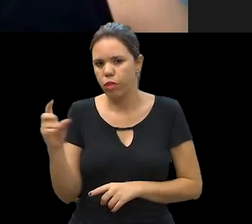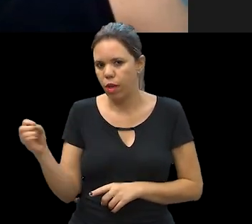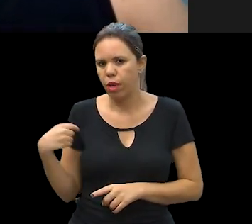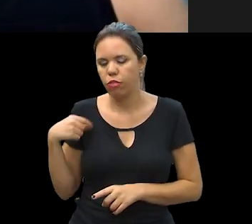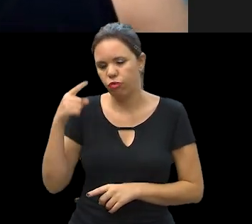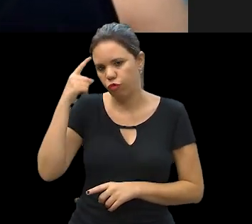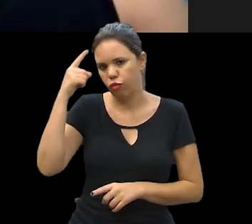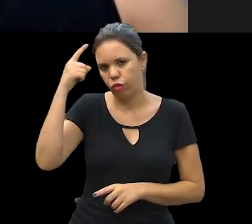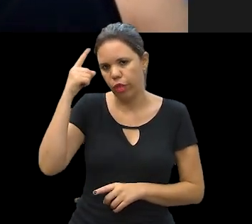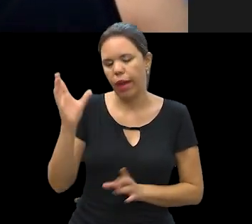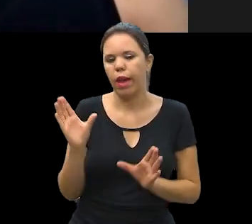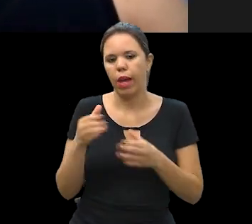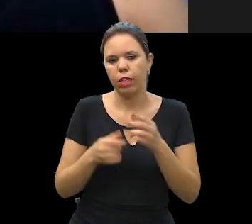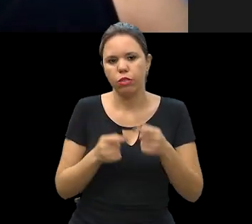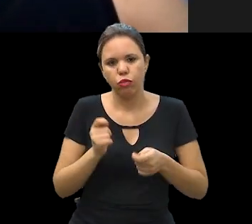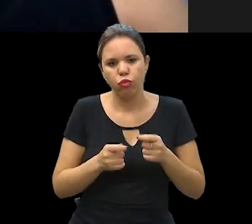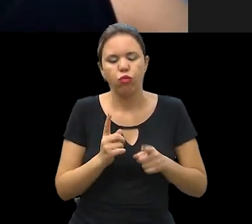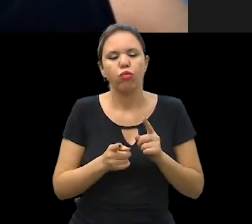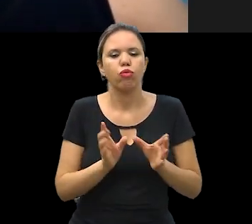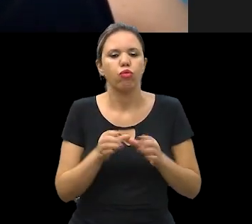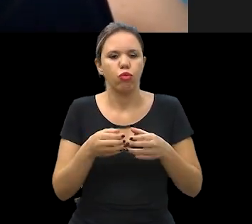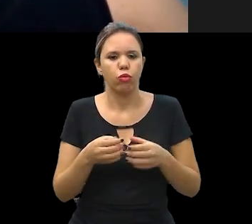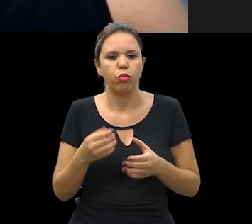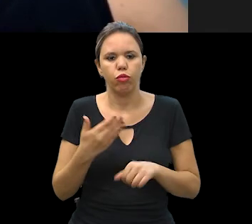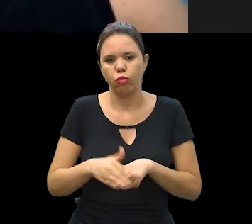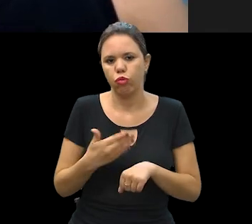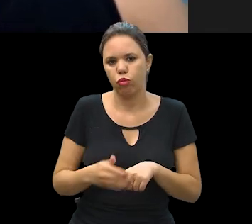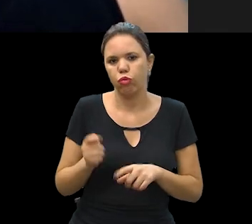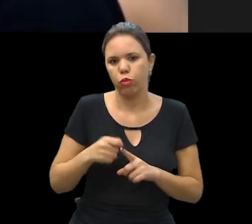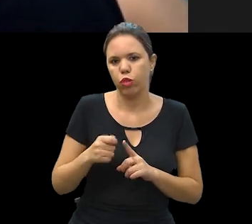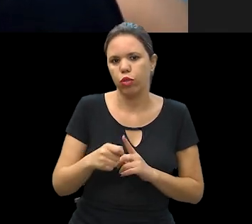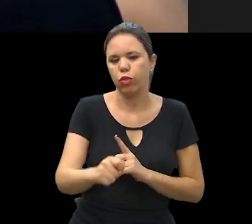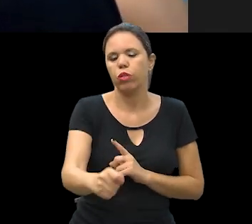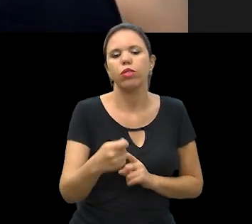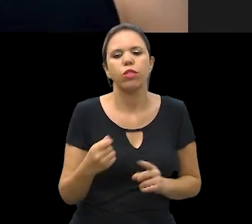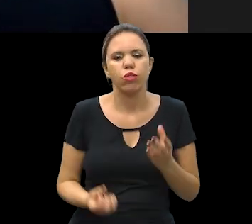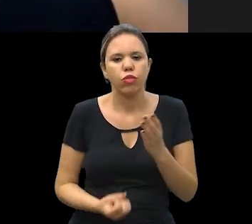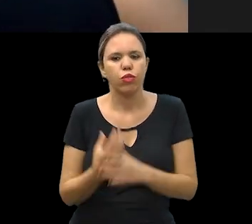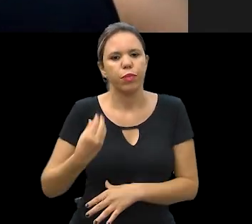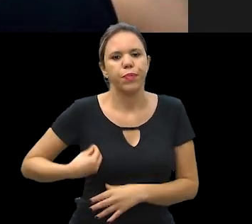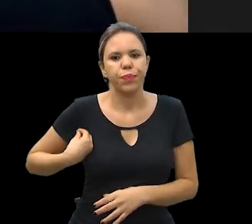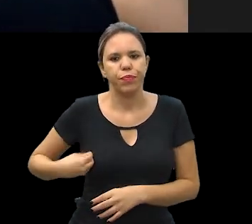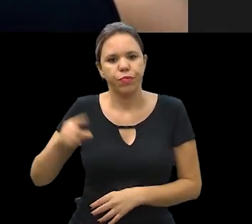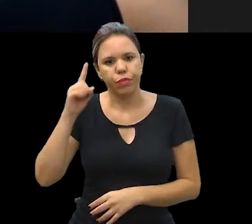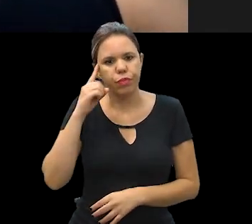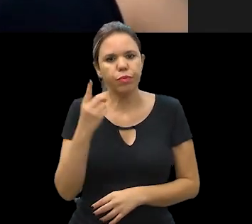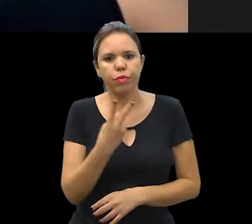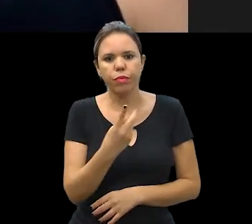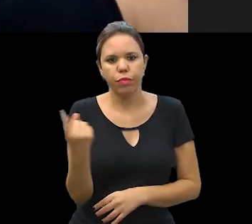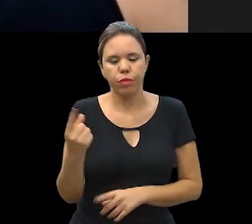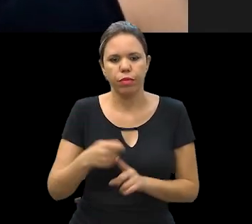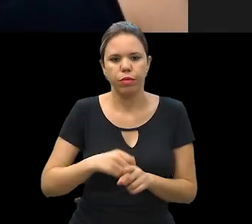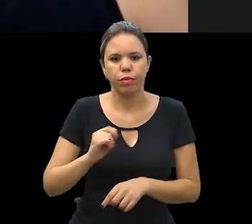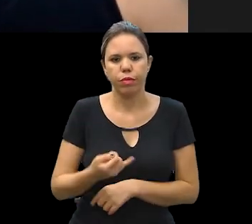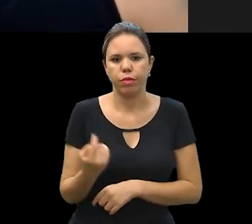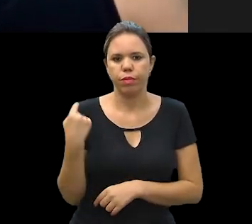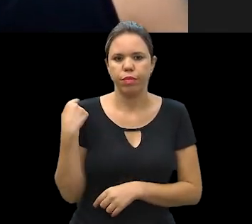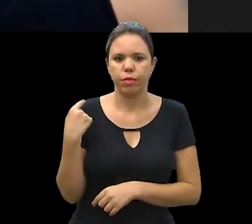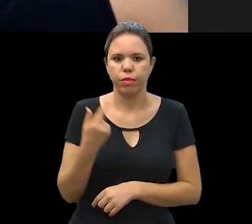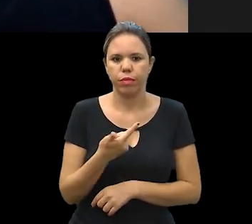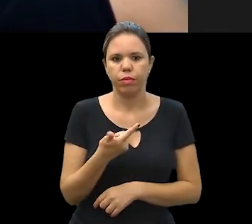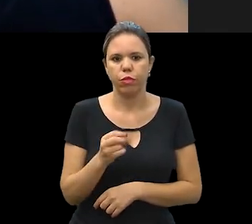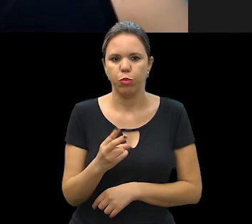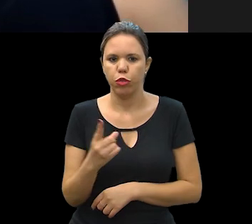tive a ideia da banda. A gente ensaiou alguns meses e estreamos ao vivo, na verdade, no dia 21 de